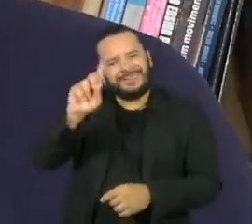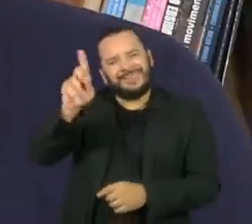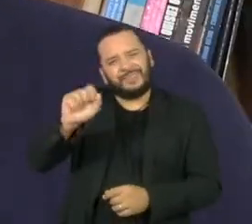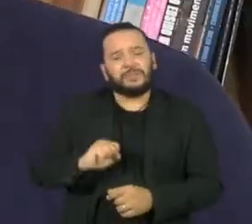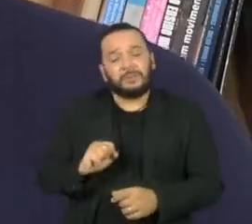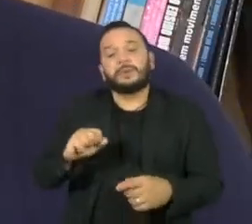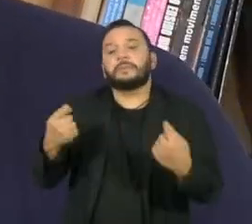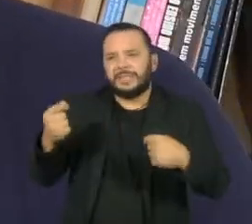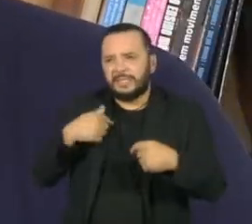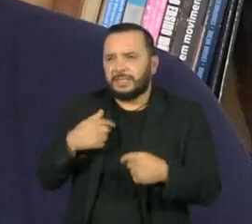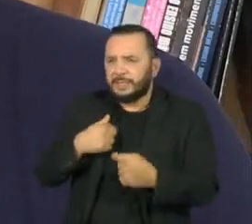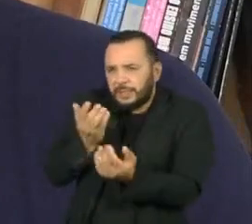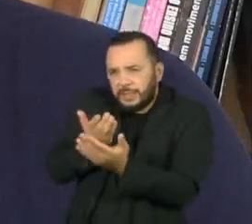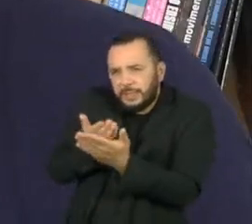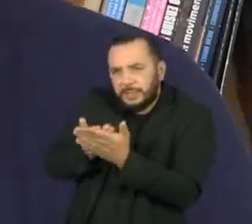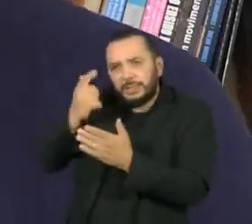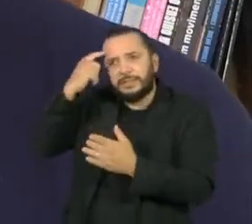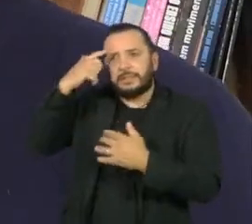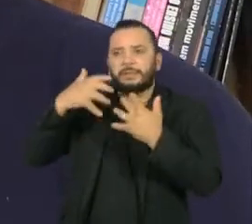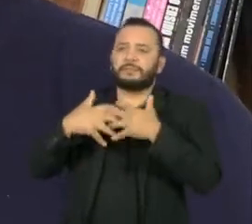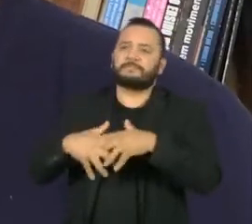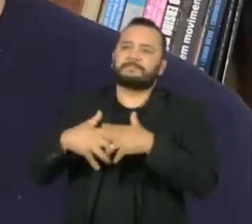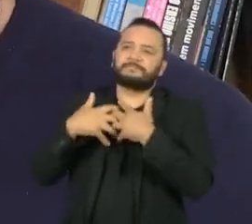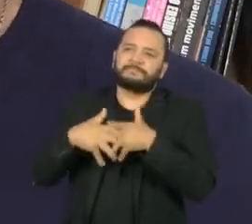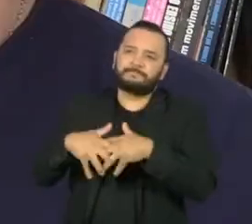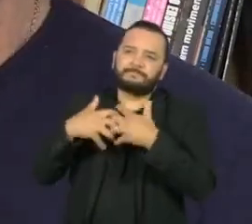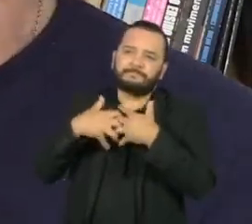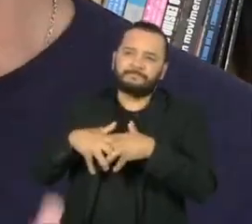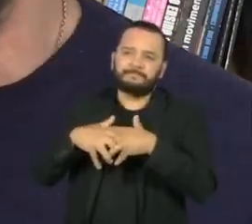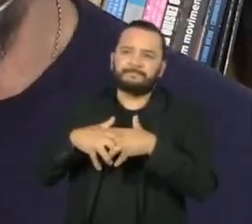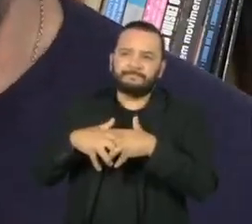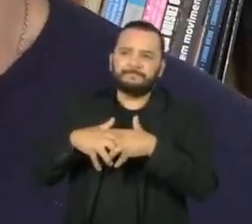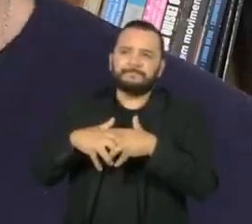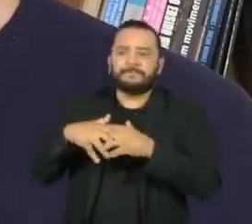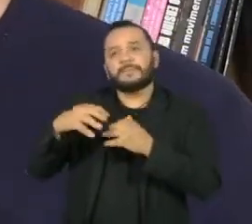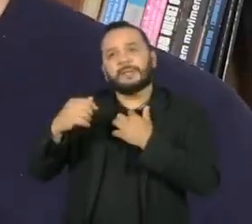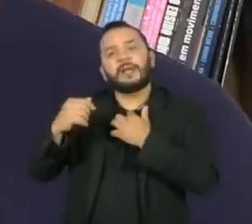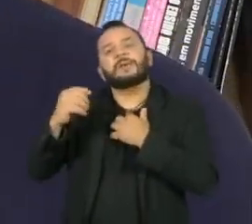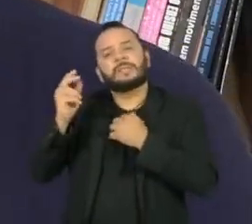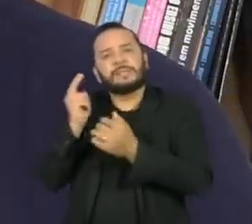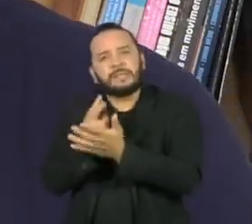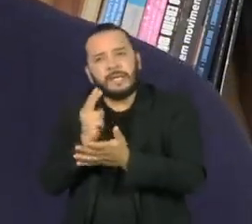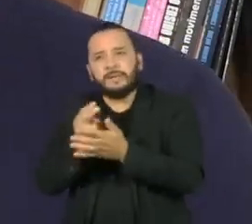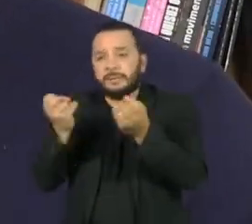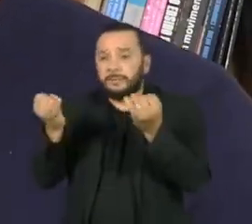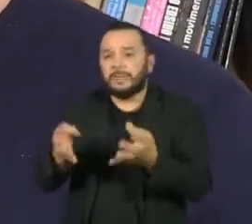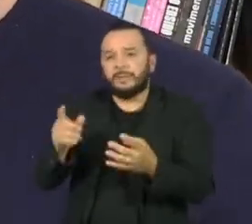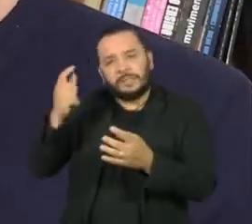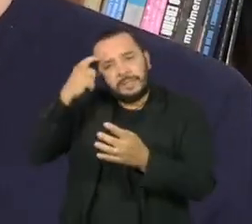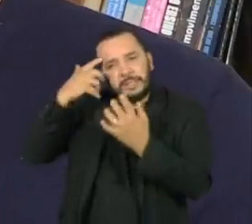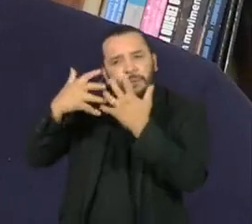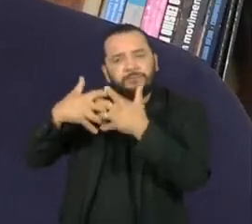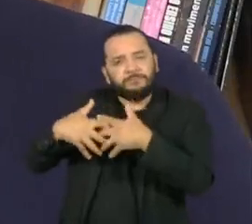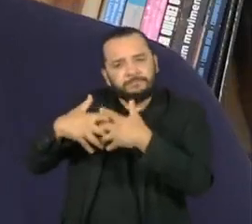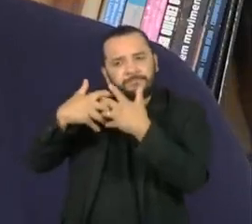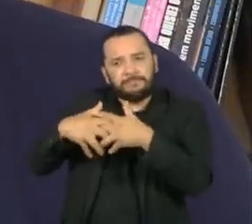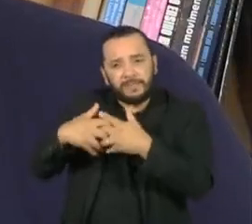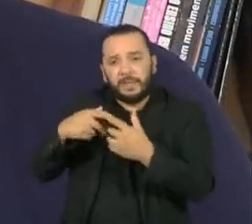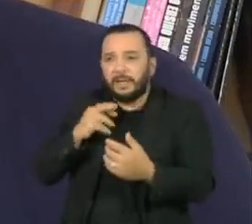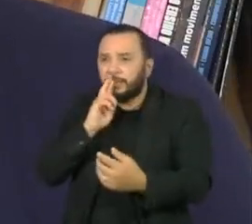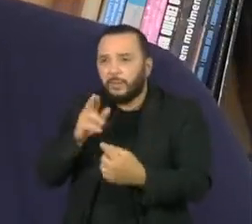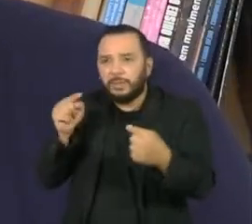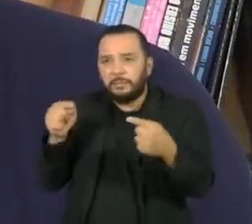coerência na resolução da prova. O que é coerência? Que a gente fala sempre por conta da TRI. É ele, para acertar as